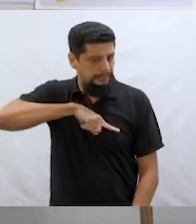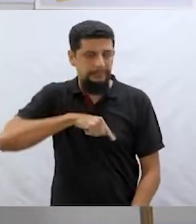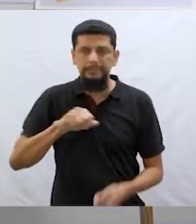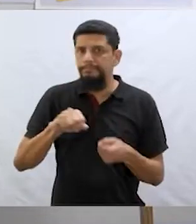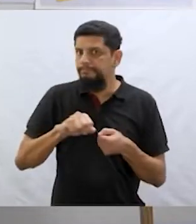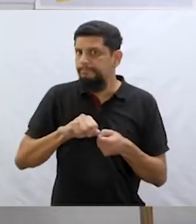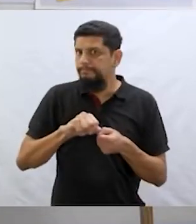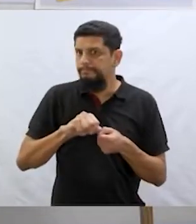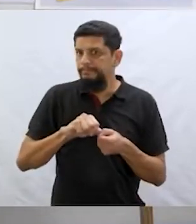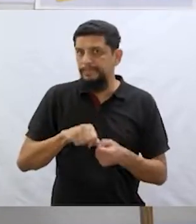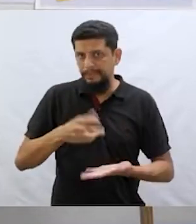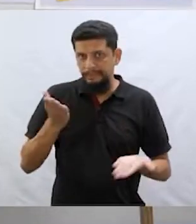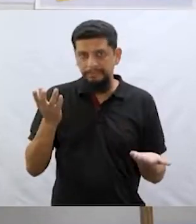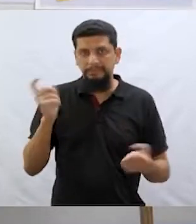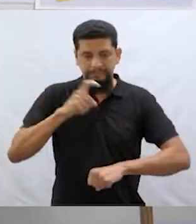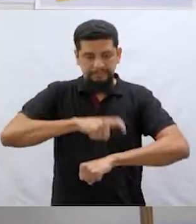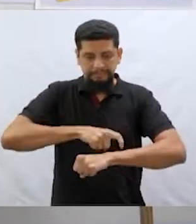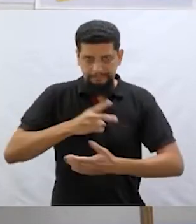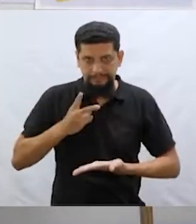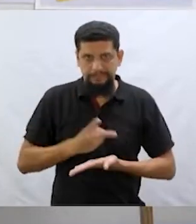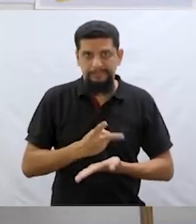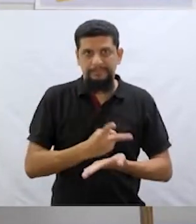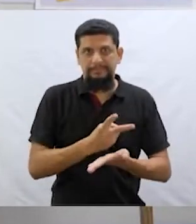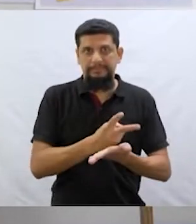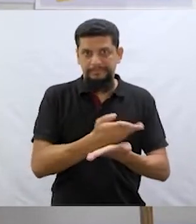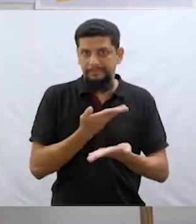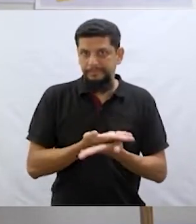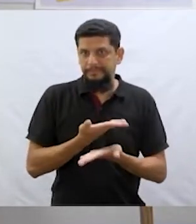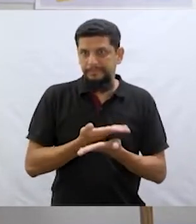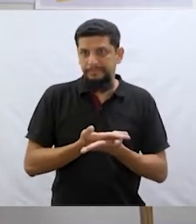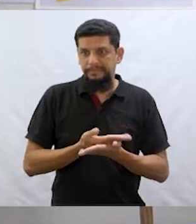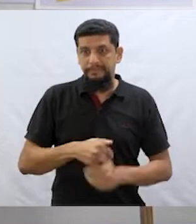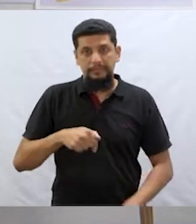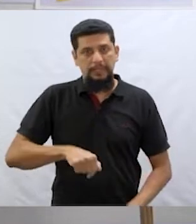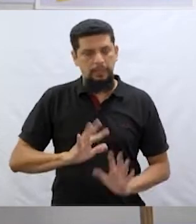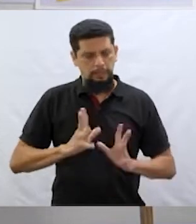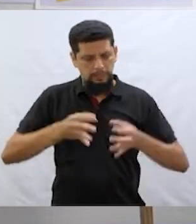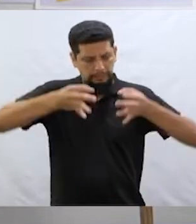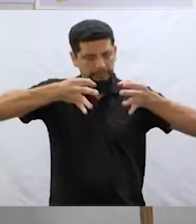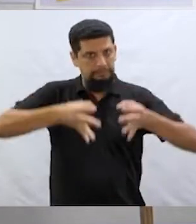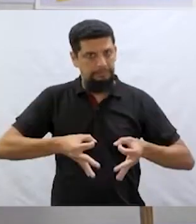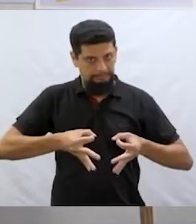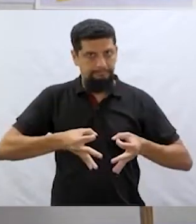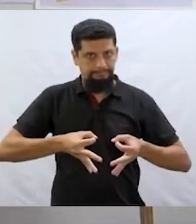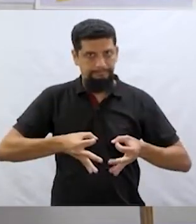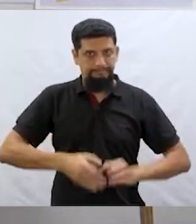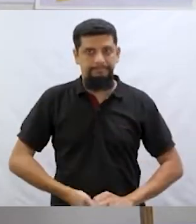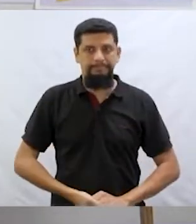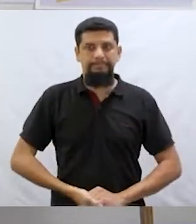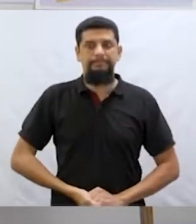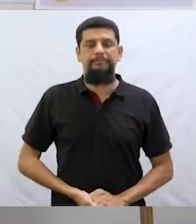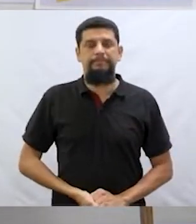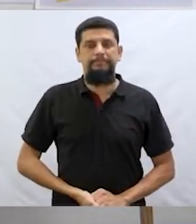nós fizemos? Hora de continuar, não é mesmo? Então, por aqui, tudo certo.